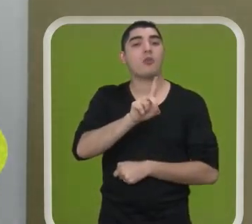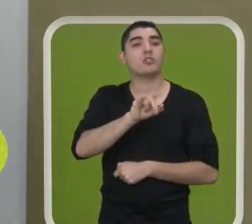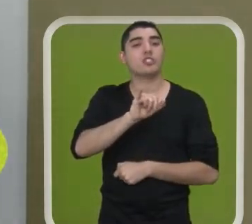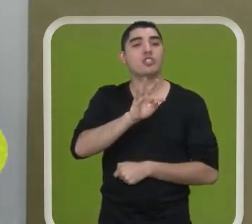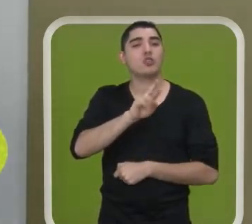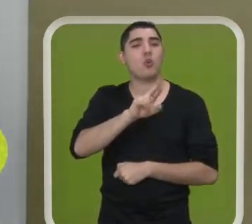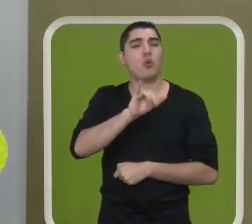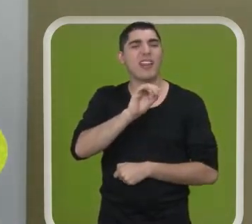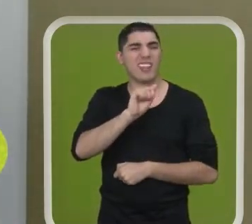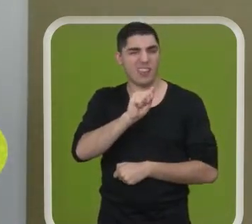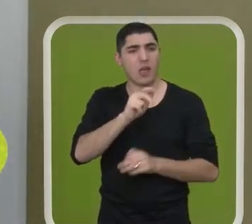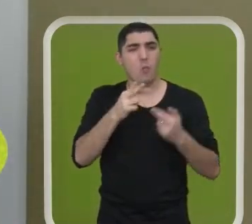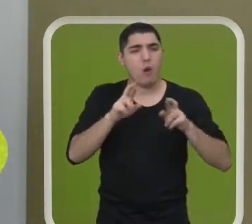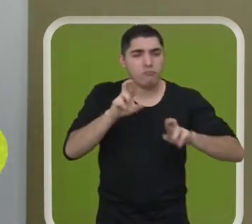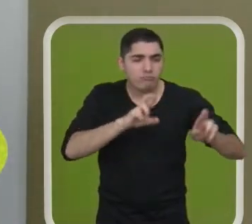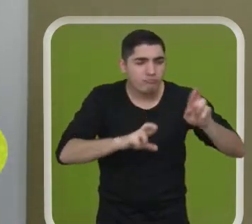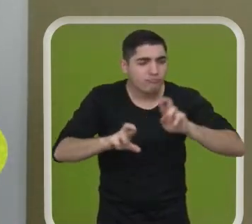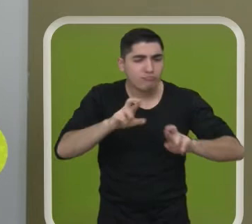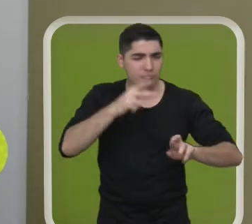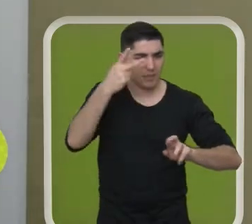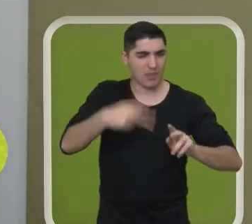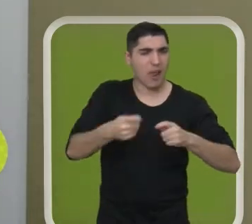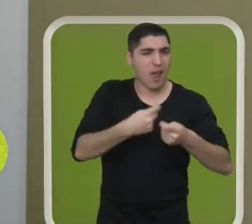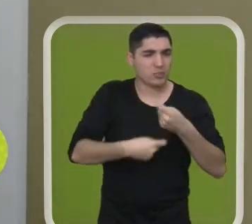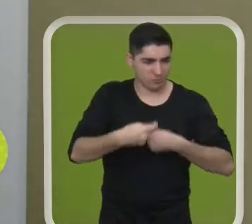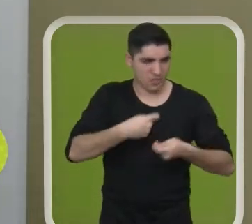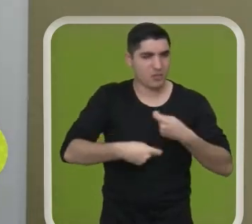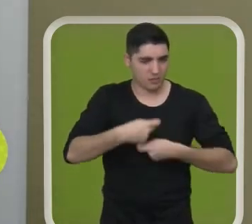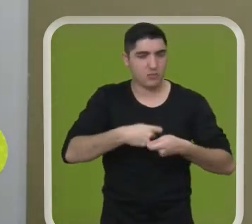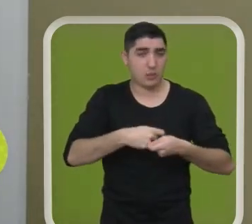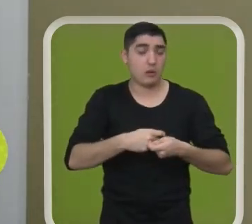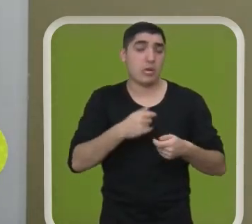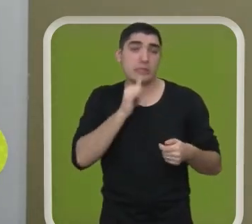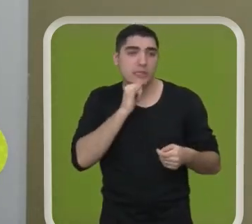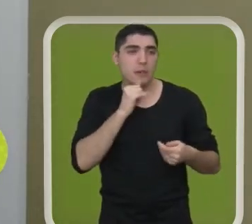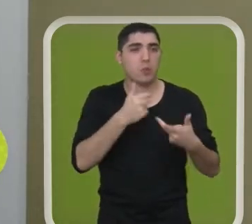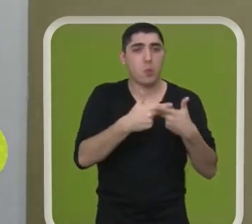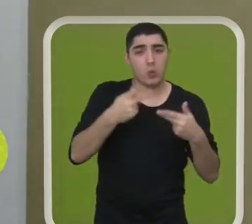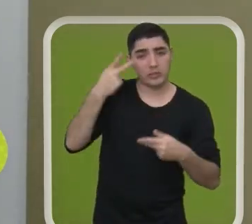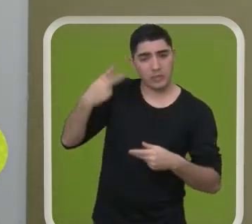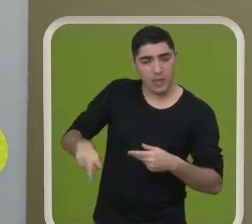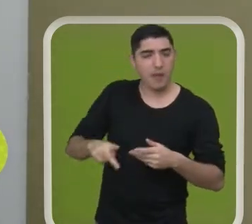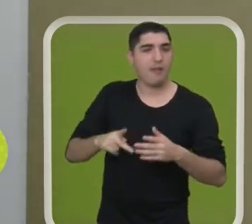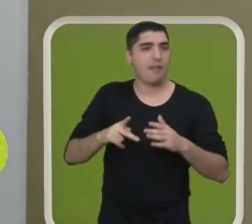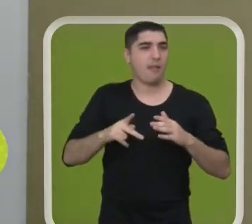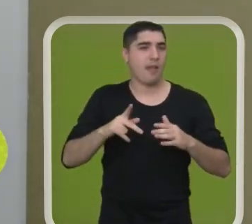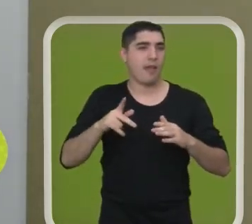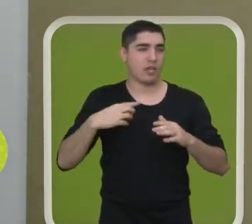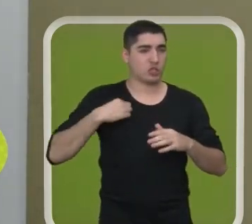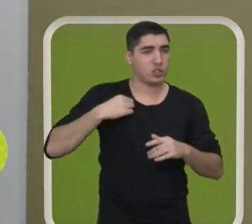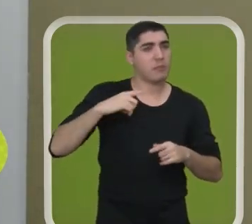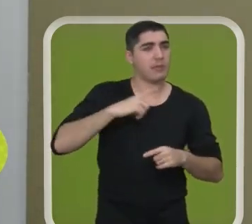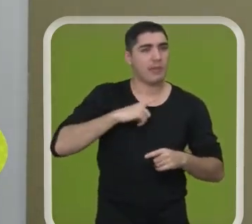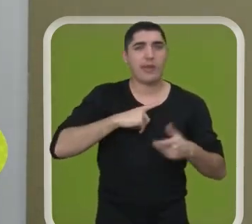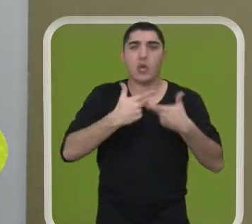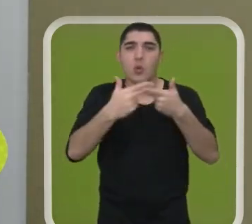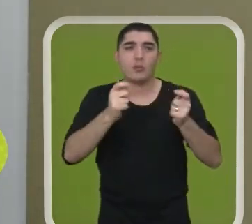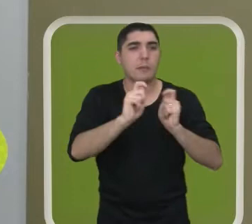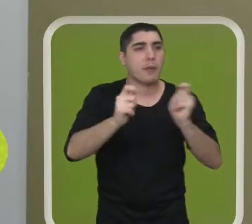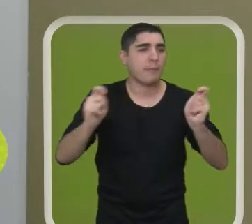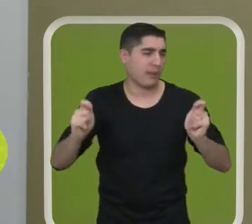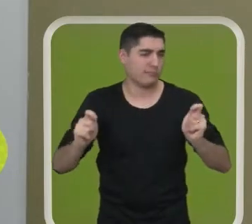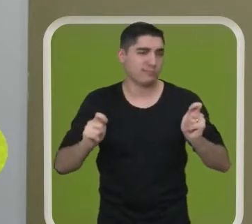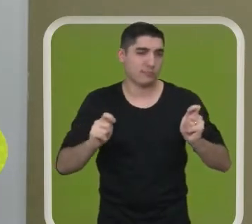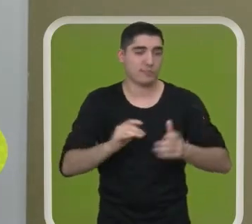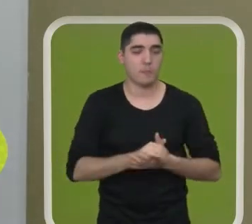Cruzeiro, como você citou, houveram alguns problemas, de umas penhoras de alguns imóveis ali, né, que acabou tendo uma segunda discussão.